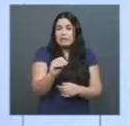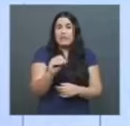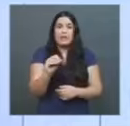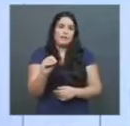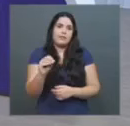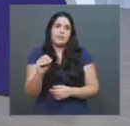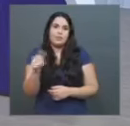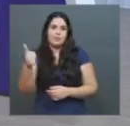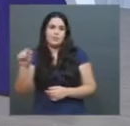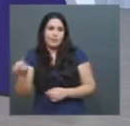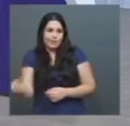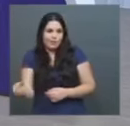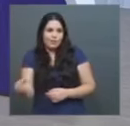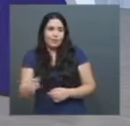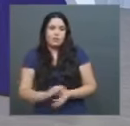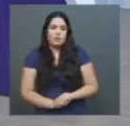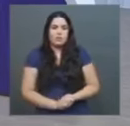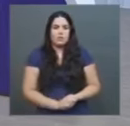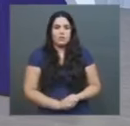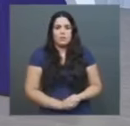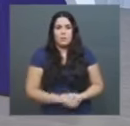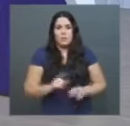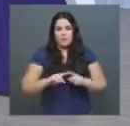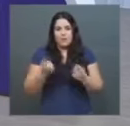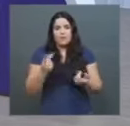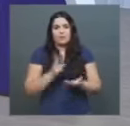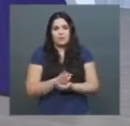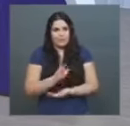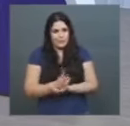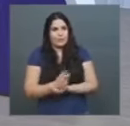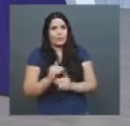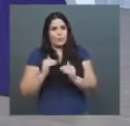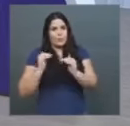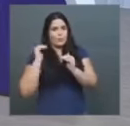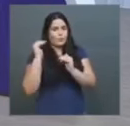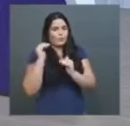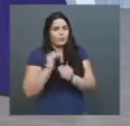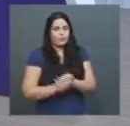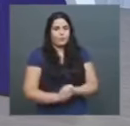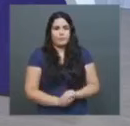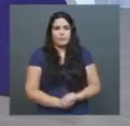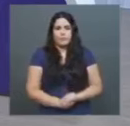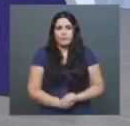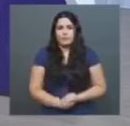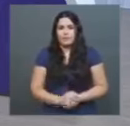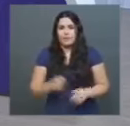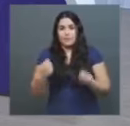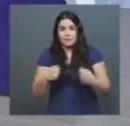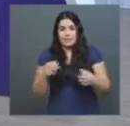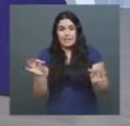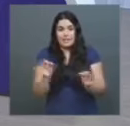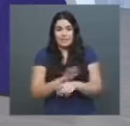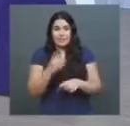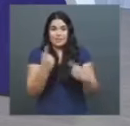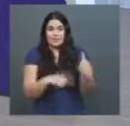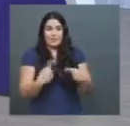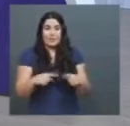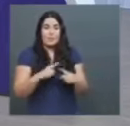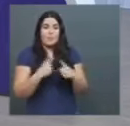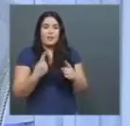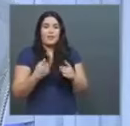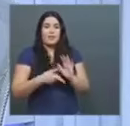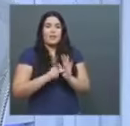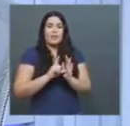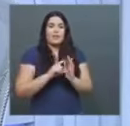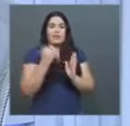né? Então isso, mas ainda continua alta a nossa taxa. A gente vai ter que encerrar a nossa discussão por aqui, mas antes,